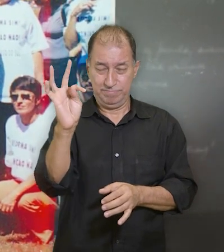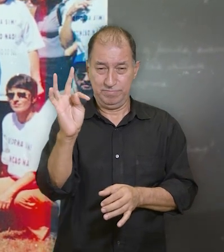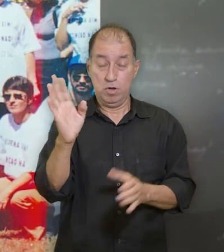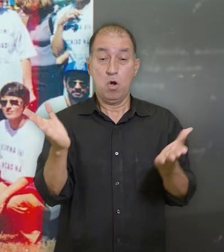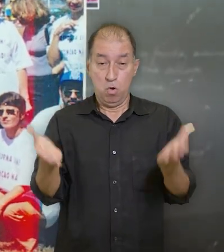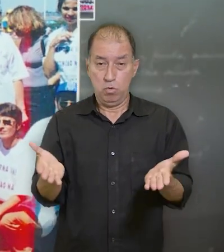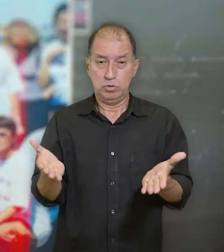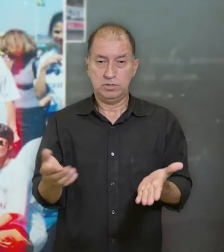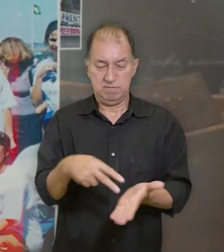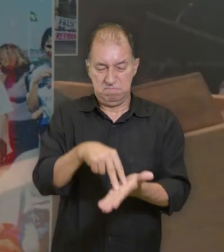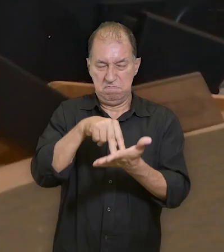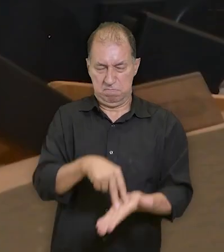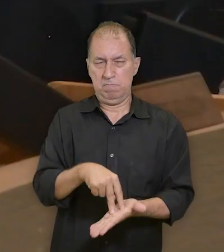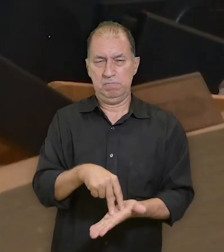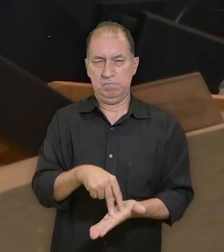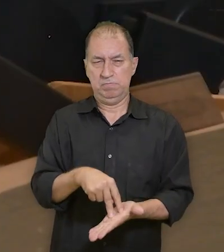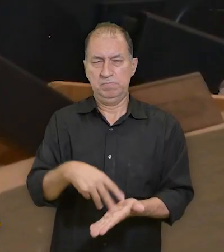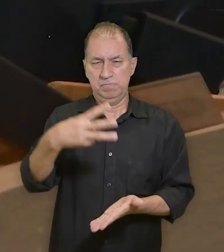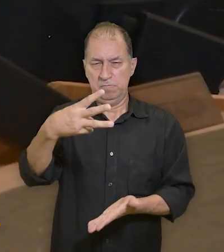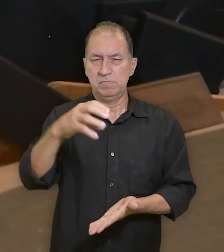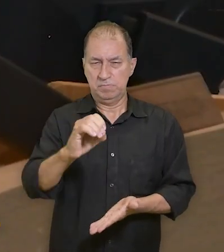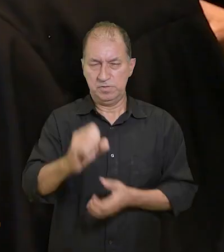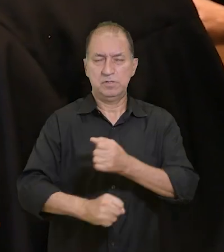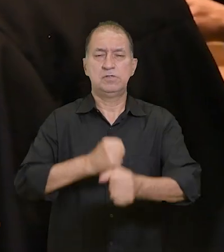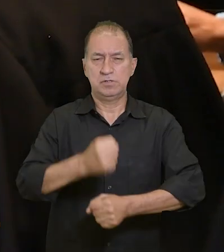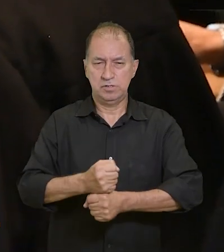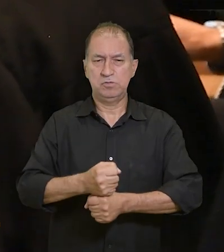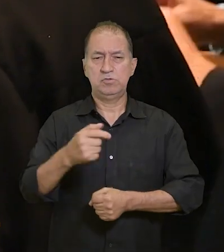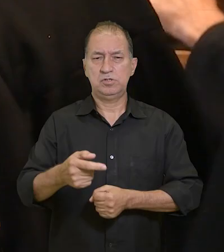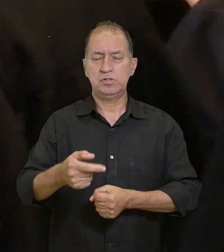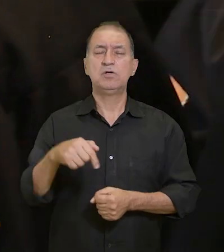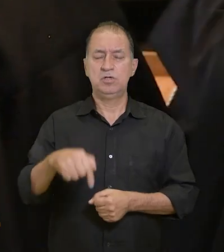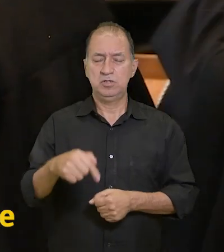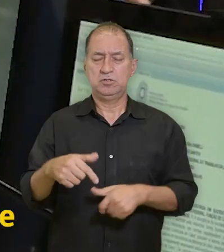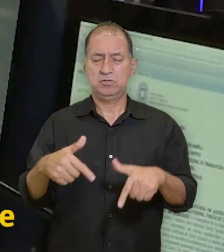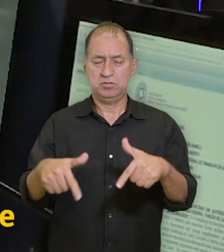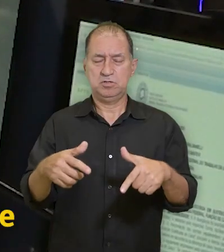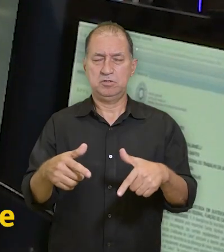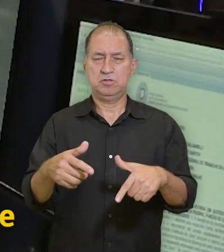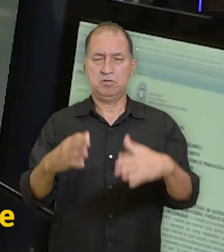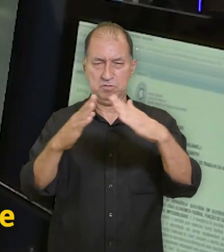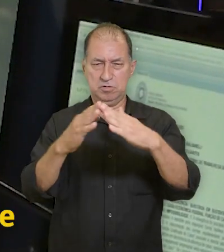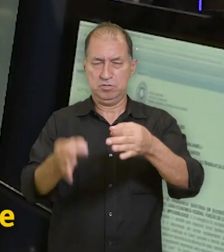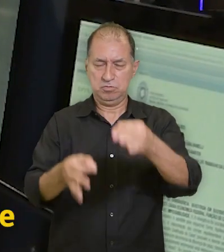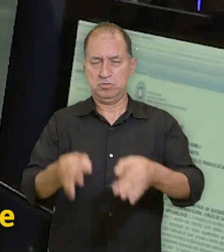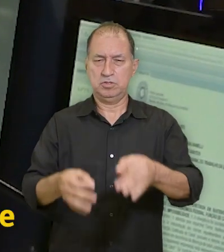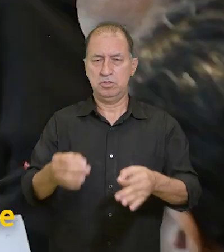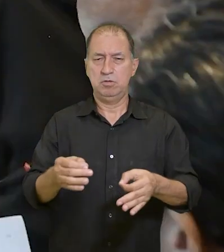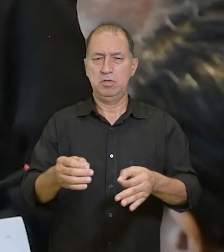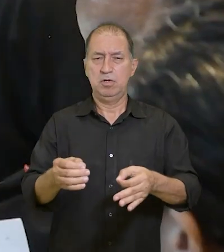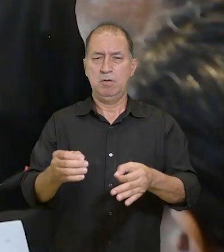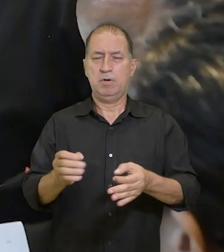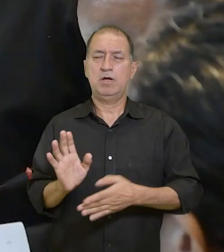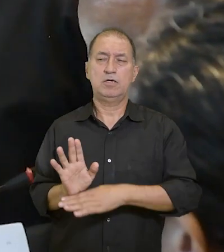Então, nosso tribunal hoje, graças a Deus, está sólido, com muita alegria. Esse ano faz 30 anos, né? A gente fica muito feliz por esse